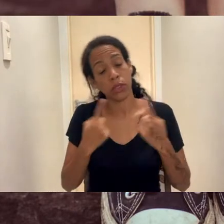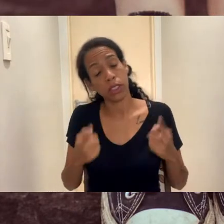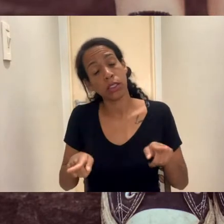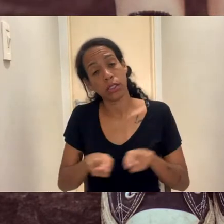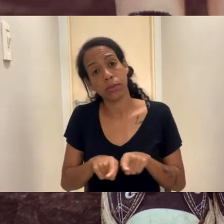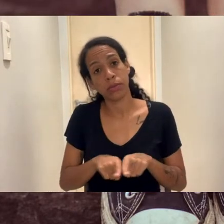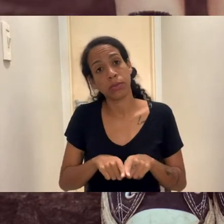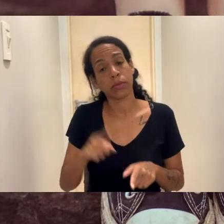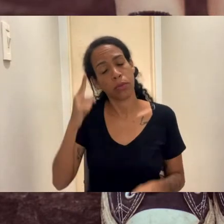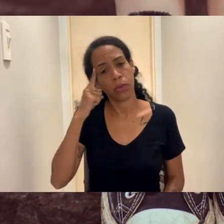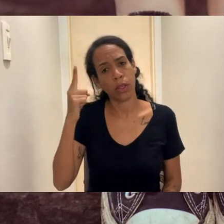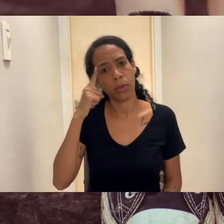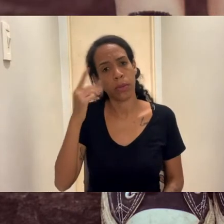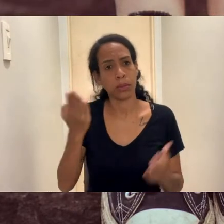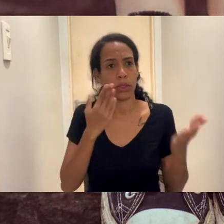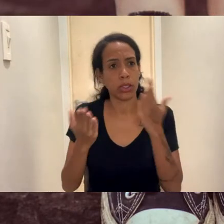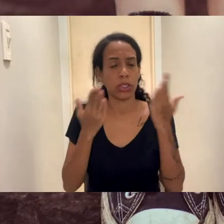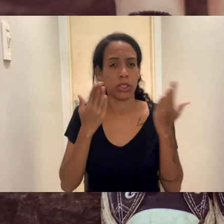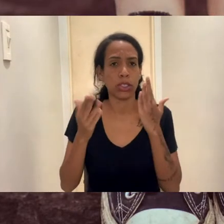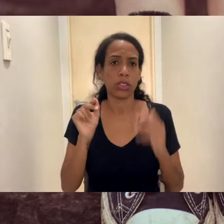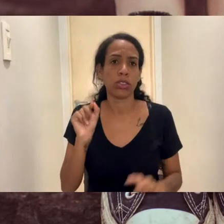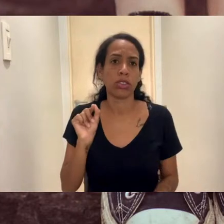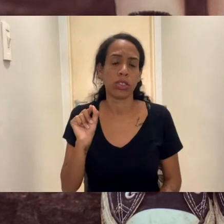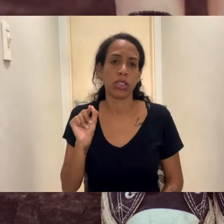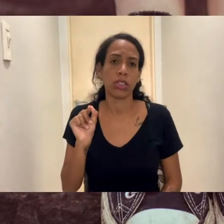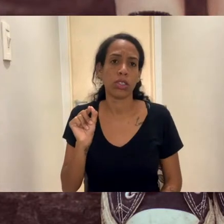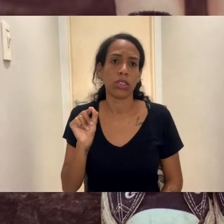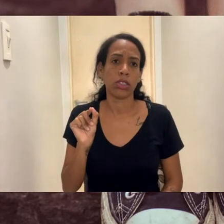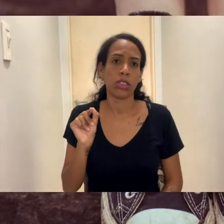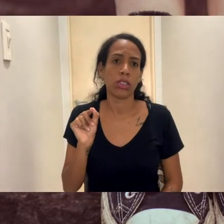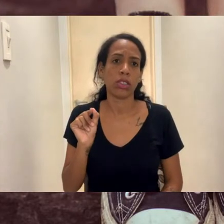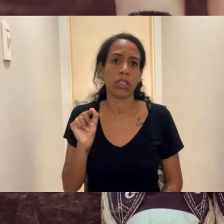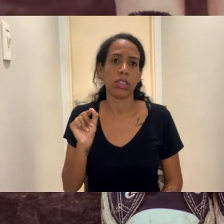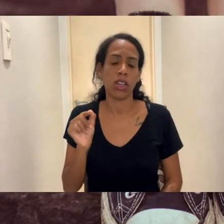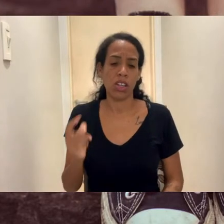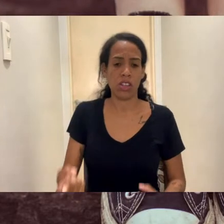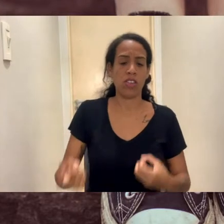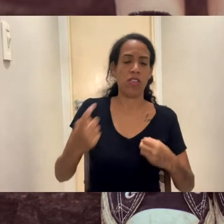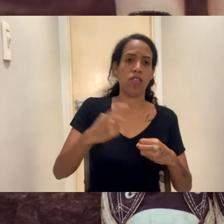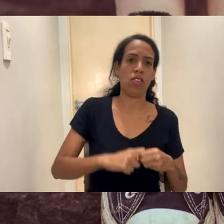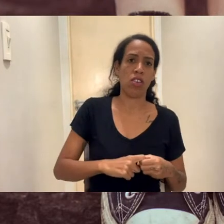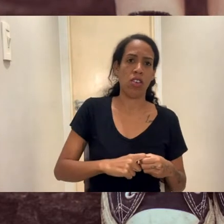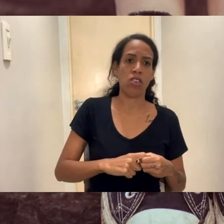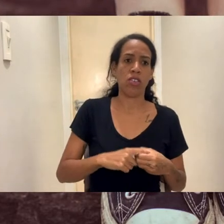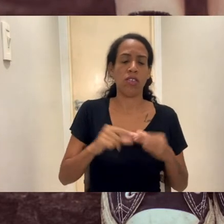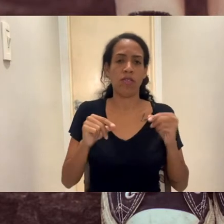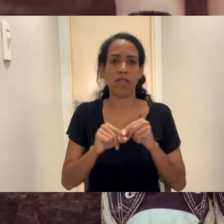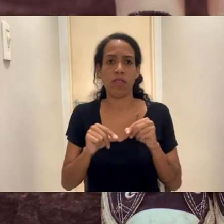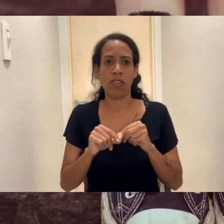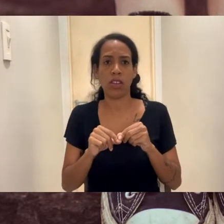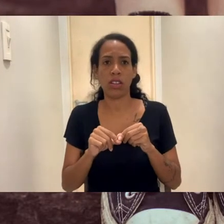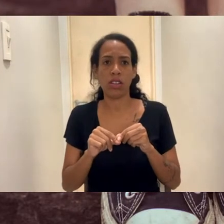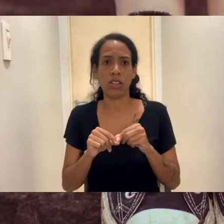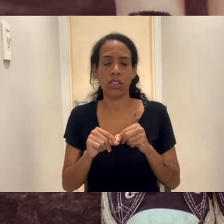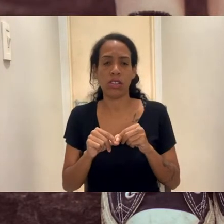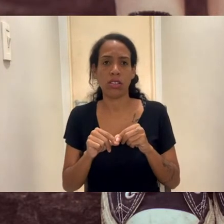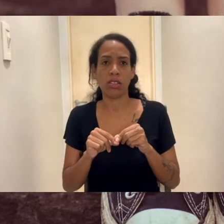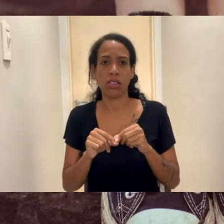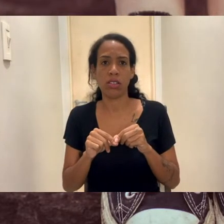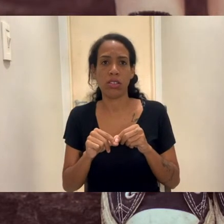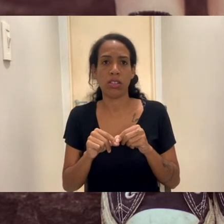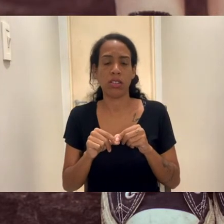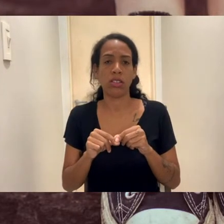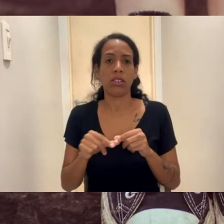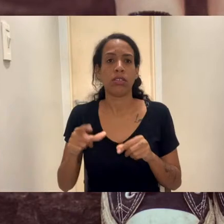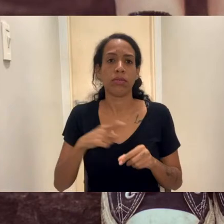também pensar uma psicologia que se volte para essa elaboração de um projeto, né,